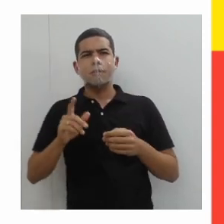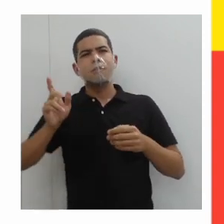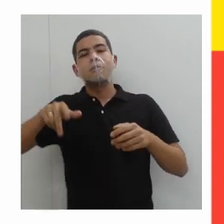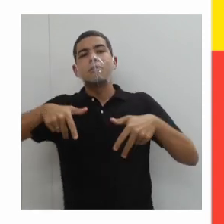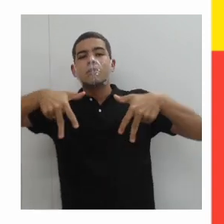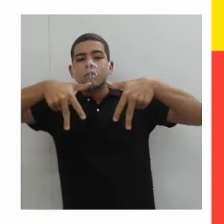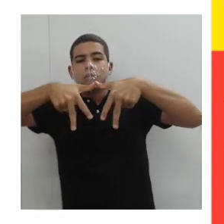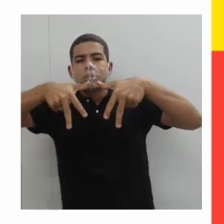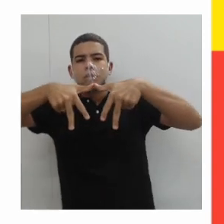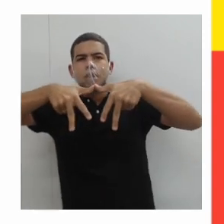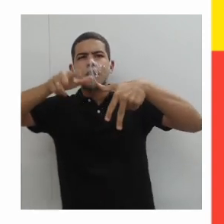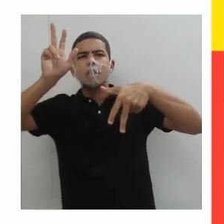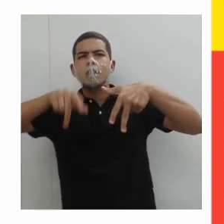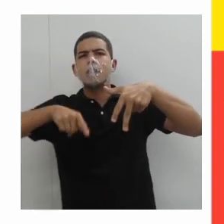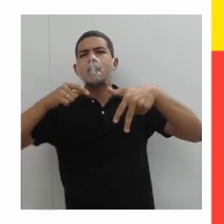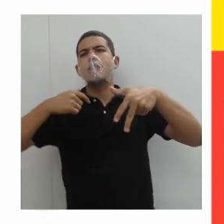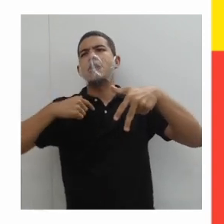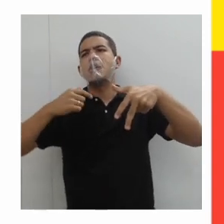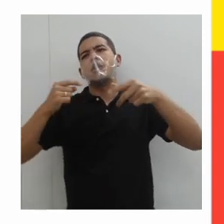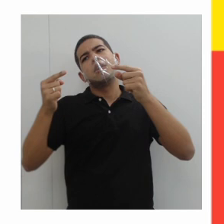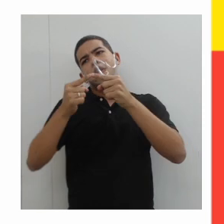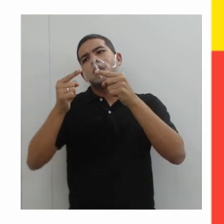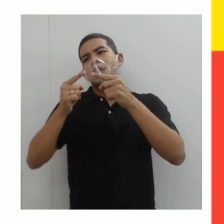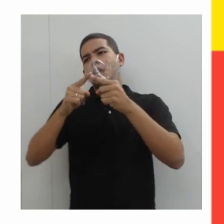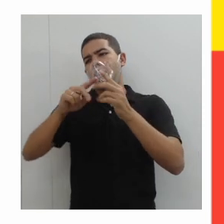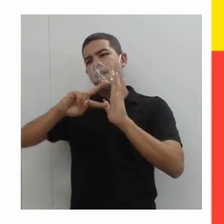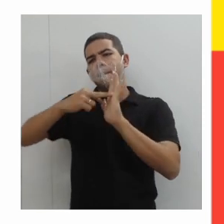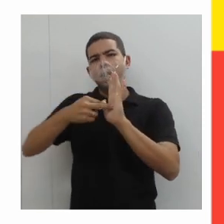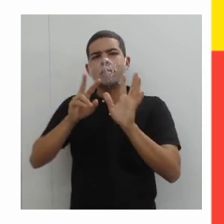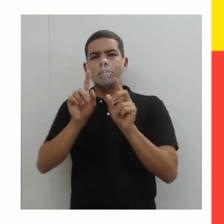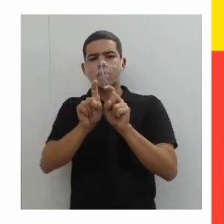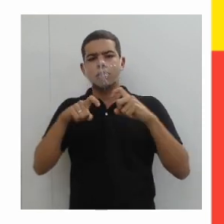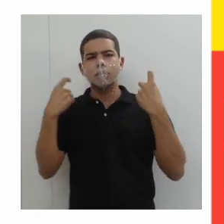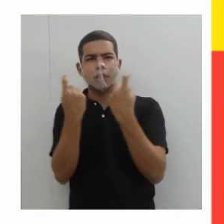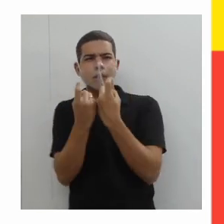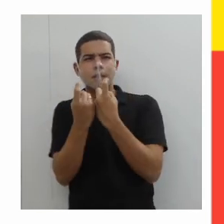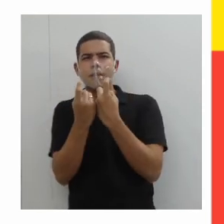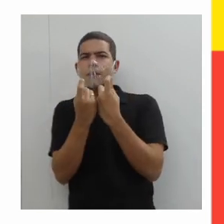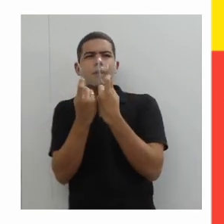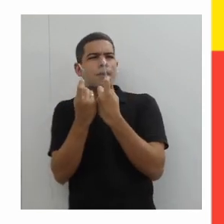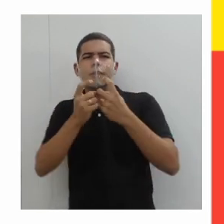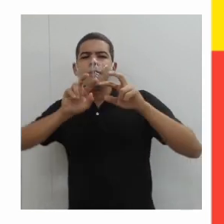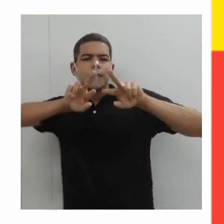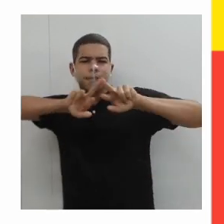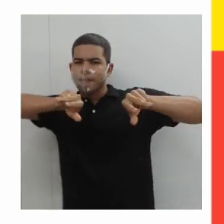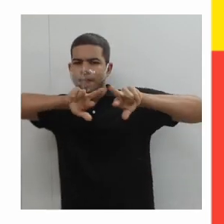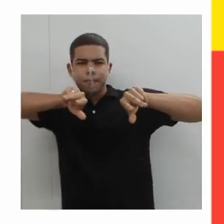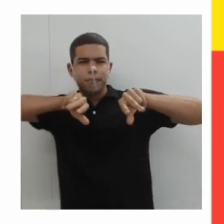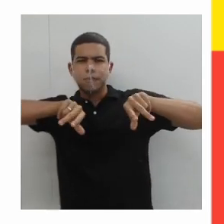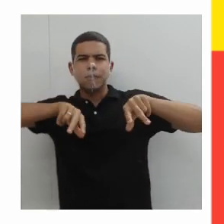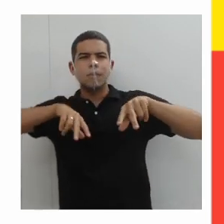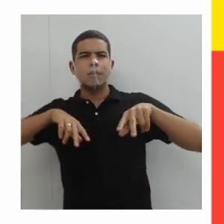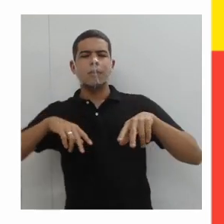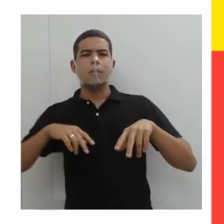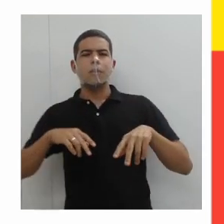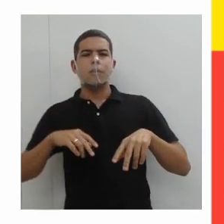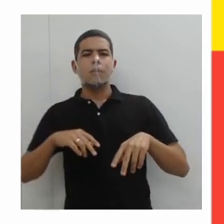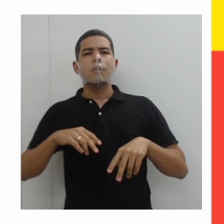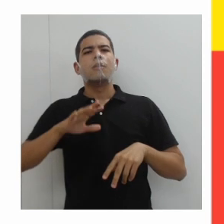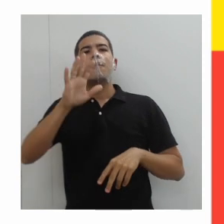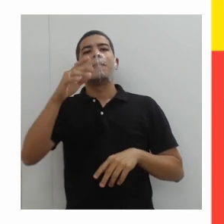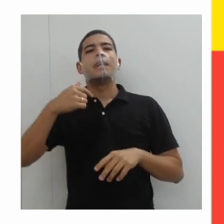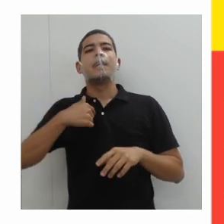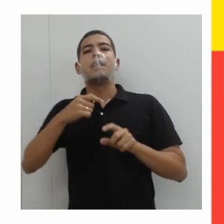ele não define a orientação sexual. Identidade de gênero é uma coisa, orientação sexual é outra. E a